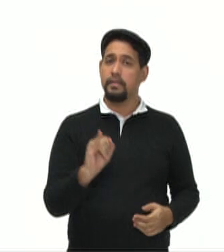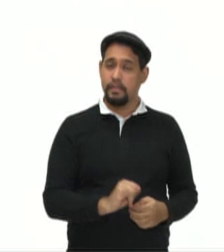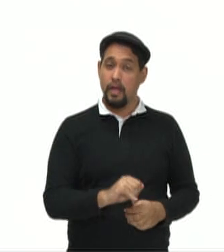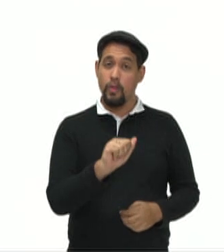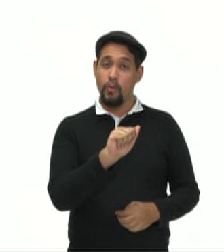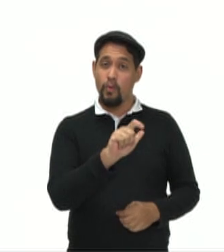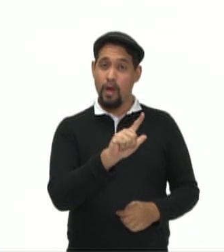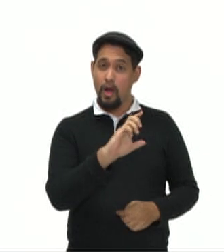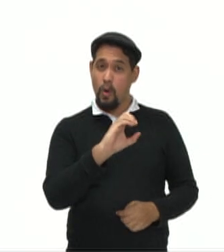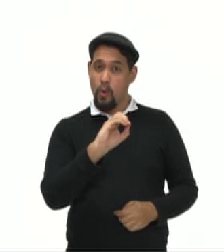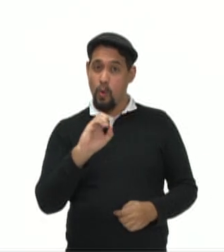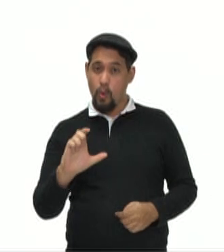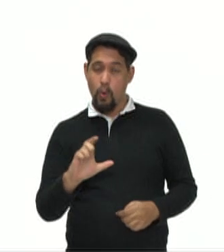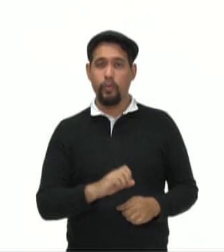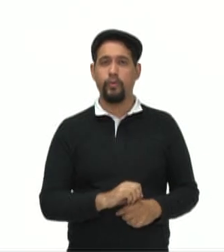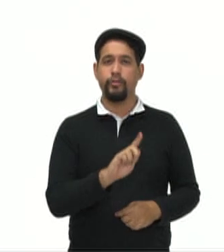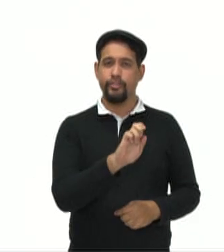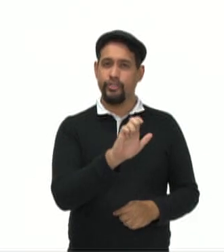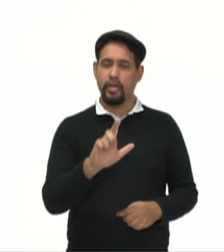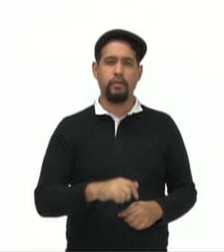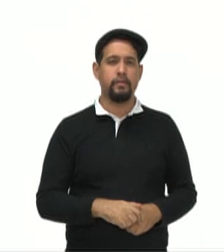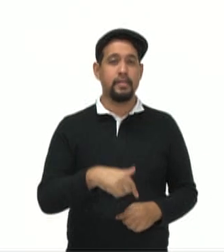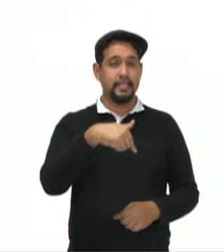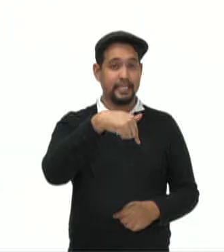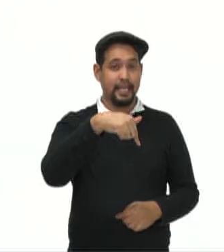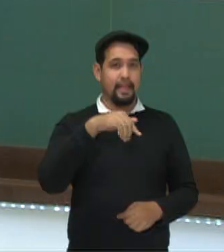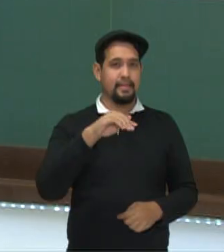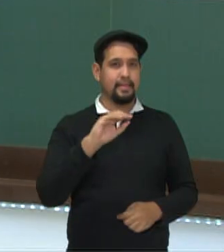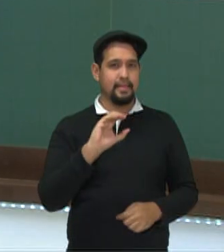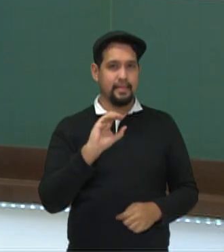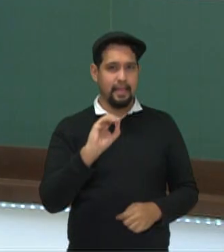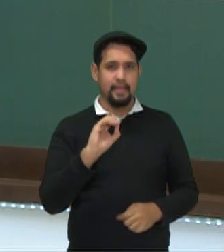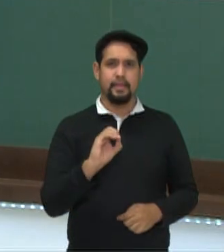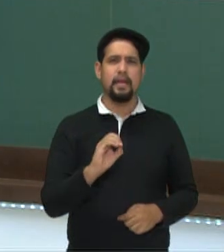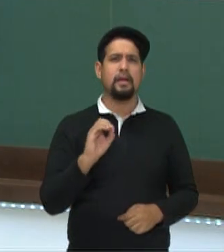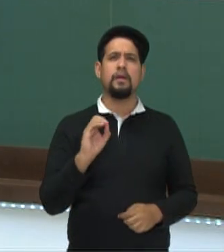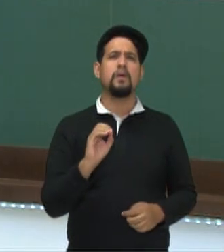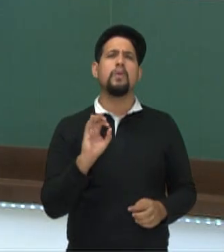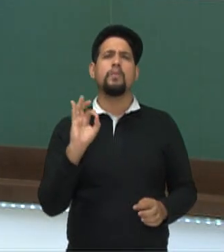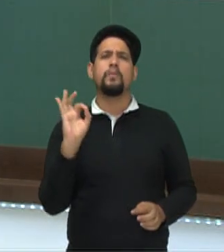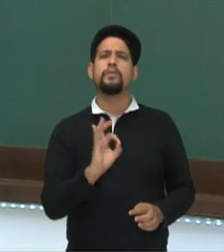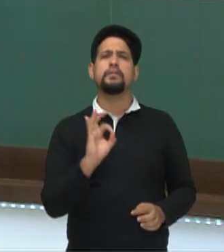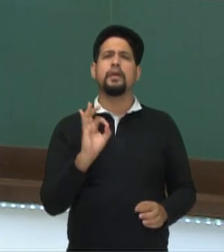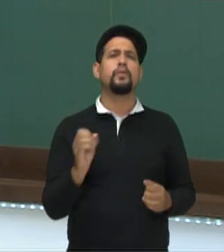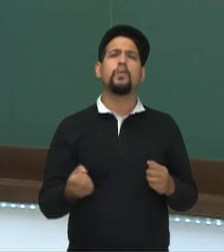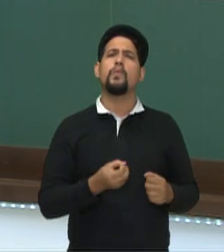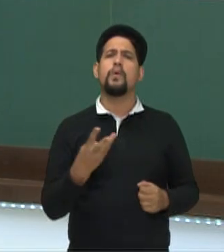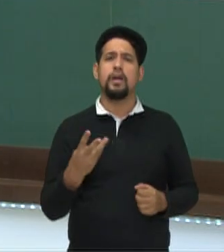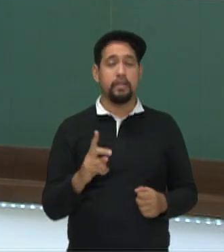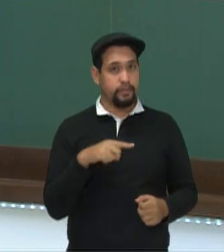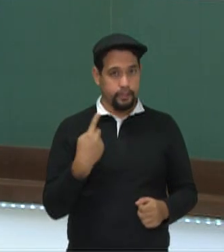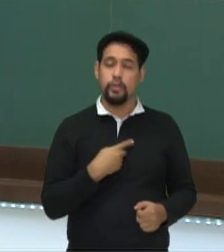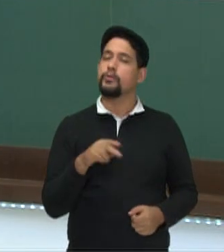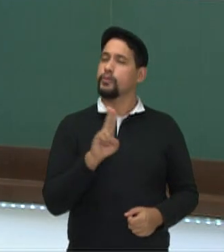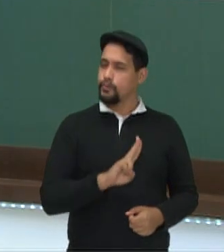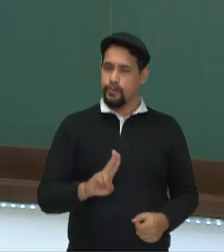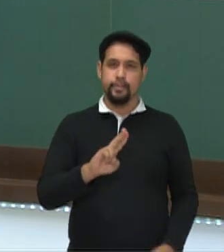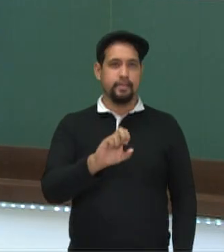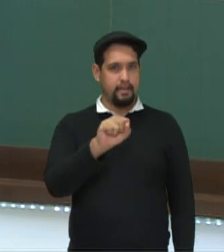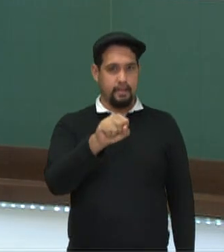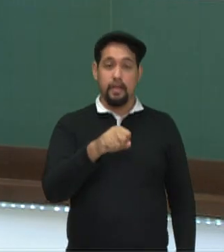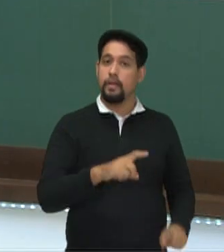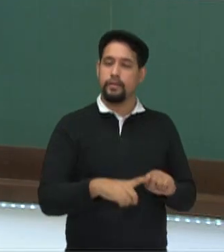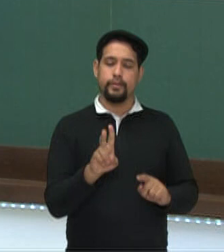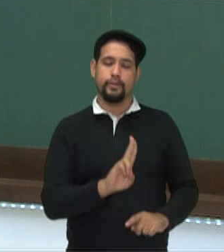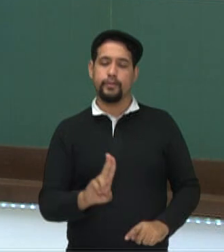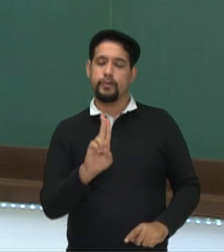gel 70% ou 70 graus? Sim, nós usamos muito esta substância química. Usamos